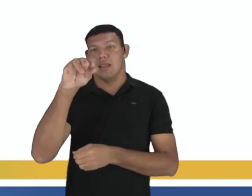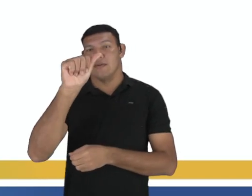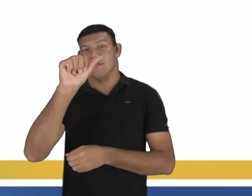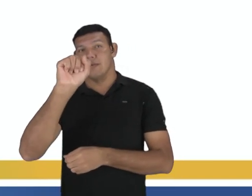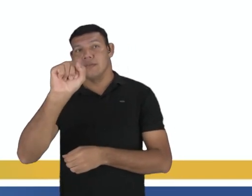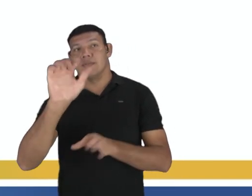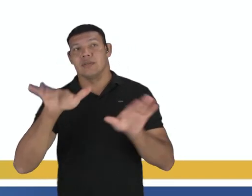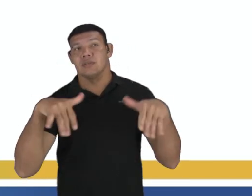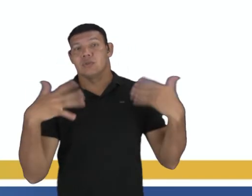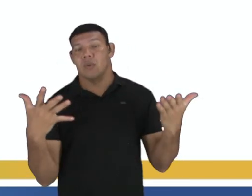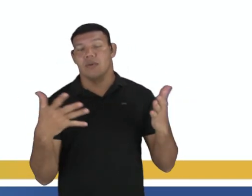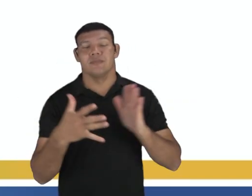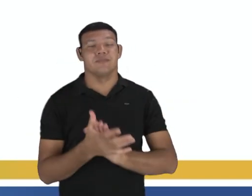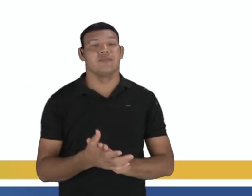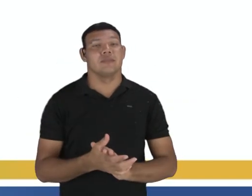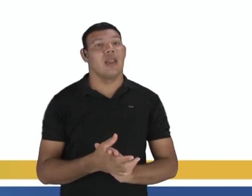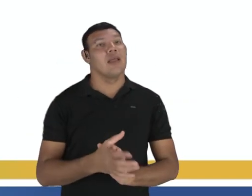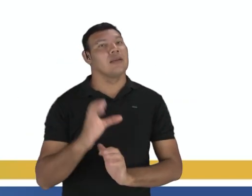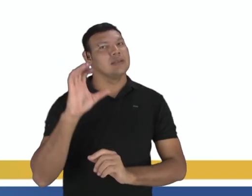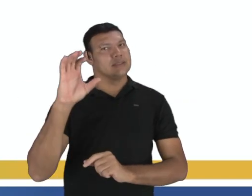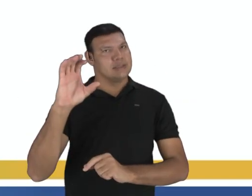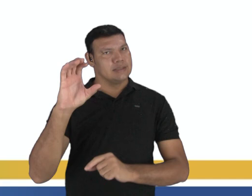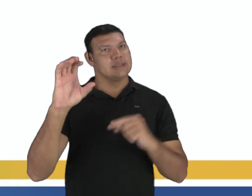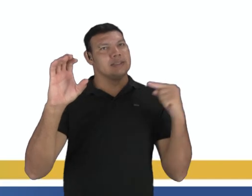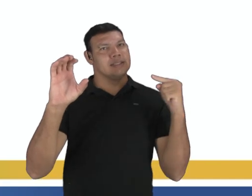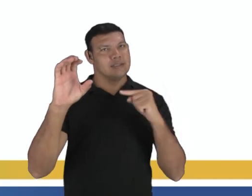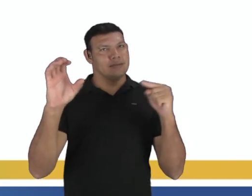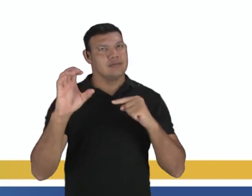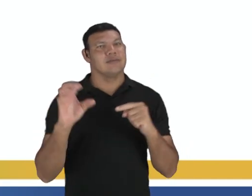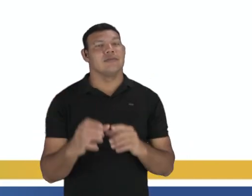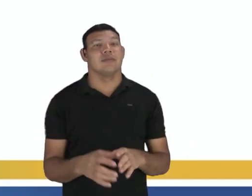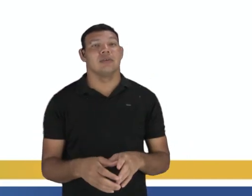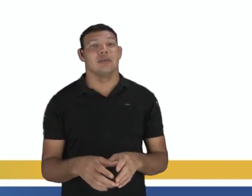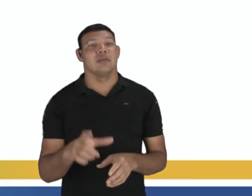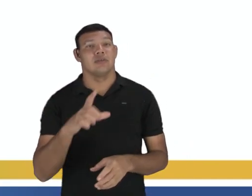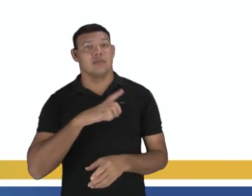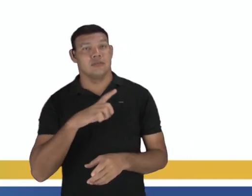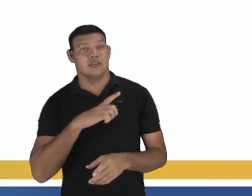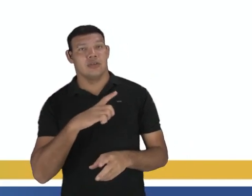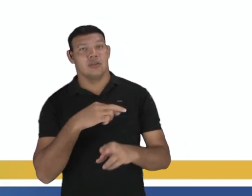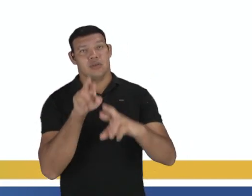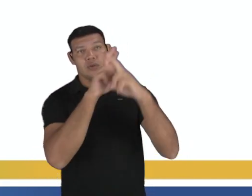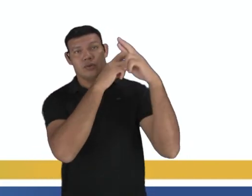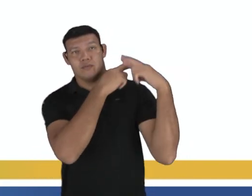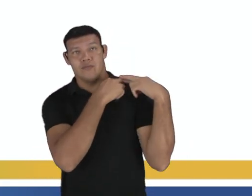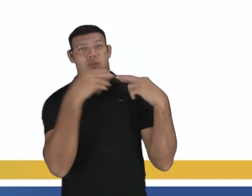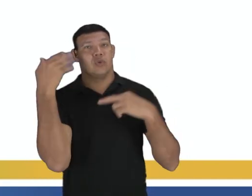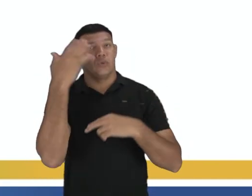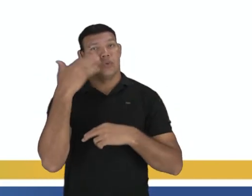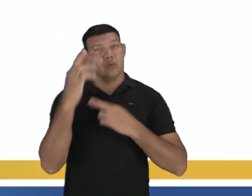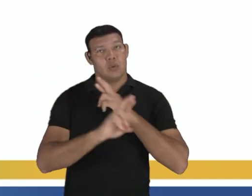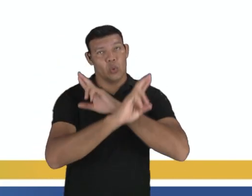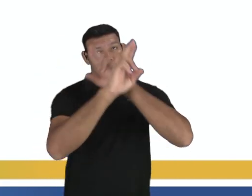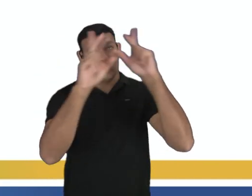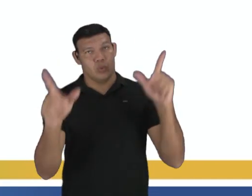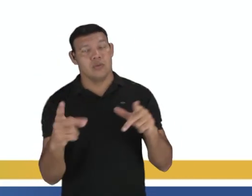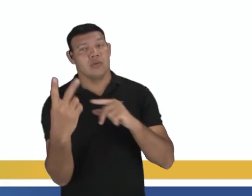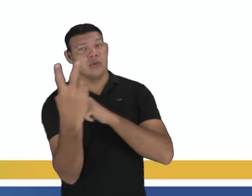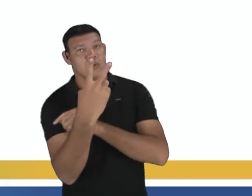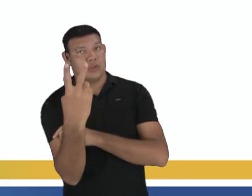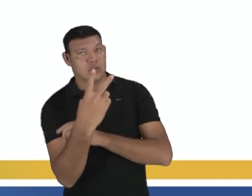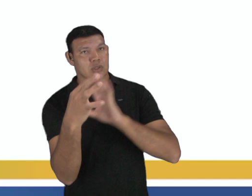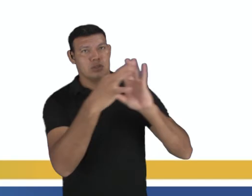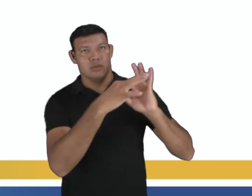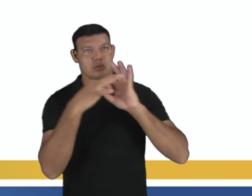resposta correta? É a letra C. Assume funções discursivas distintas nos 2 contextos